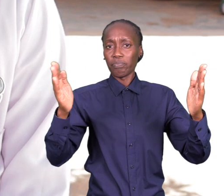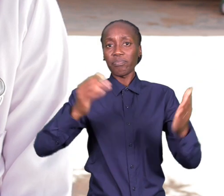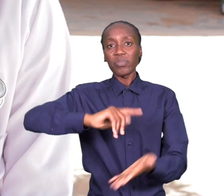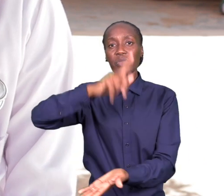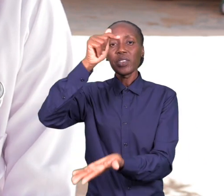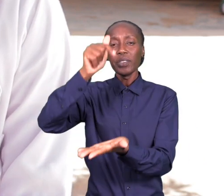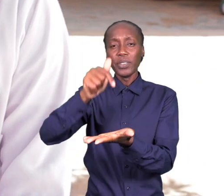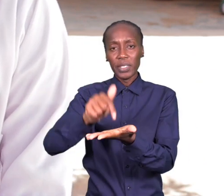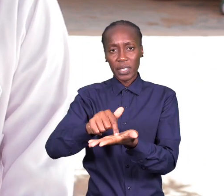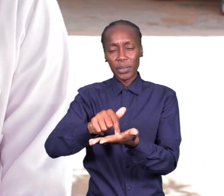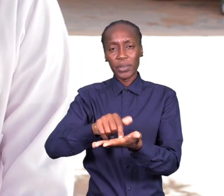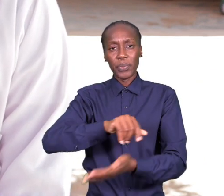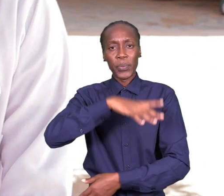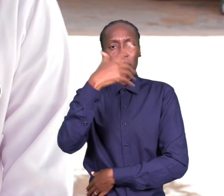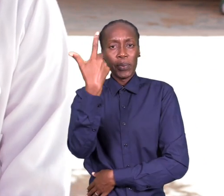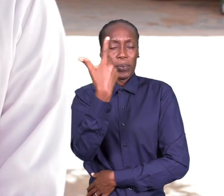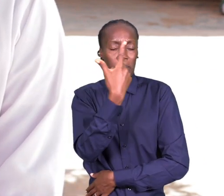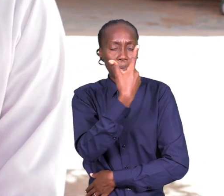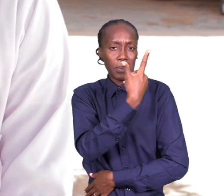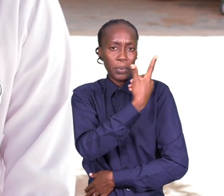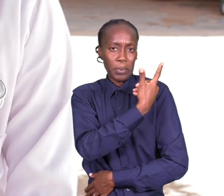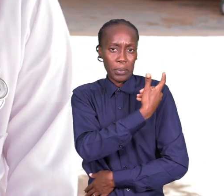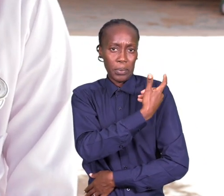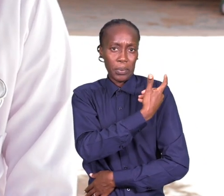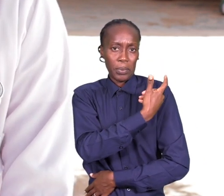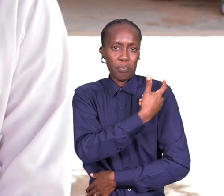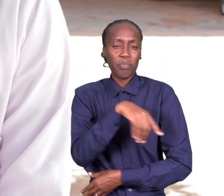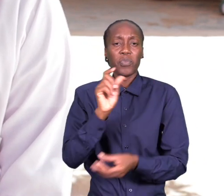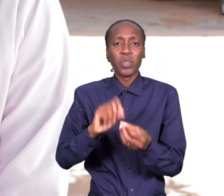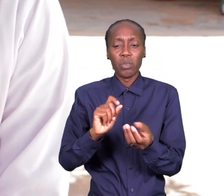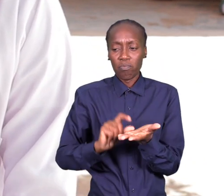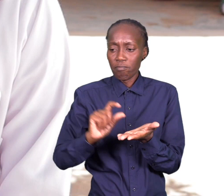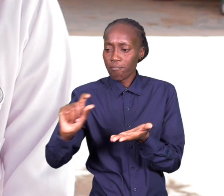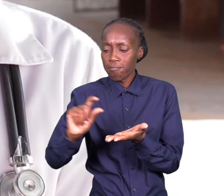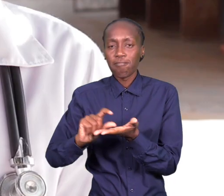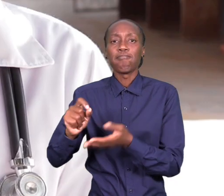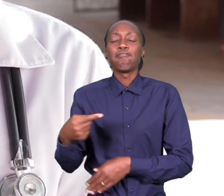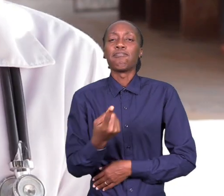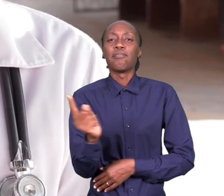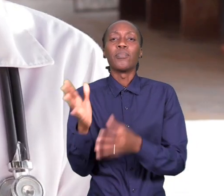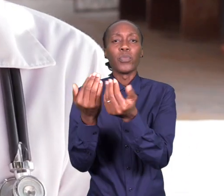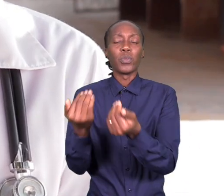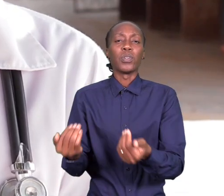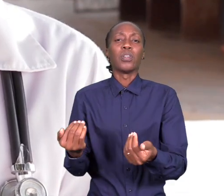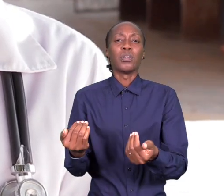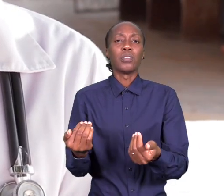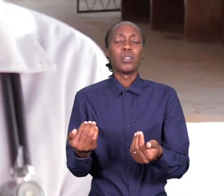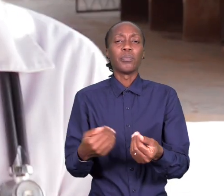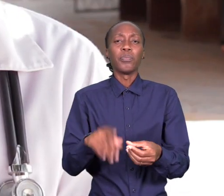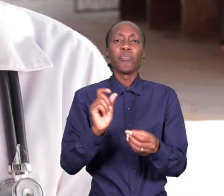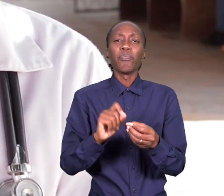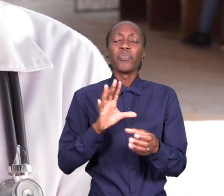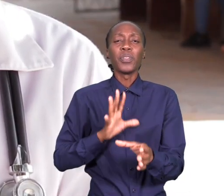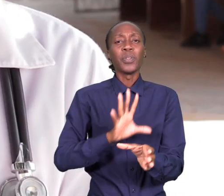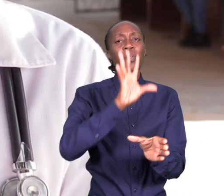nos centros de vacinação, as crianças já são oferecidas a essas desparasitações. As vacinas ou a desparasitação